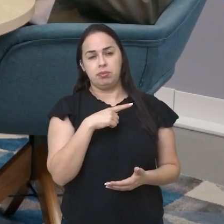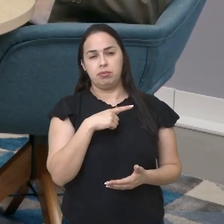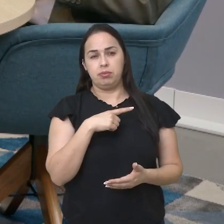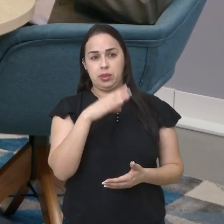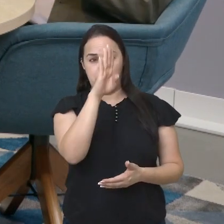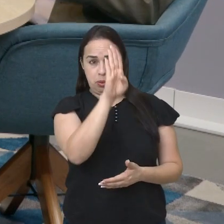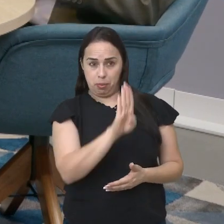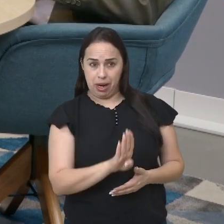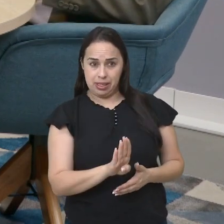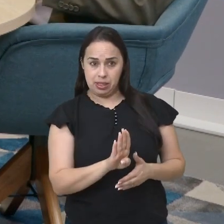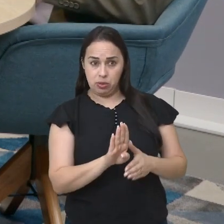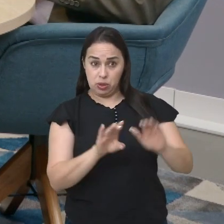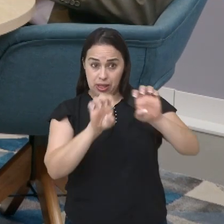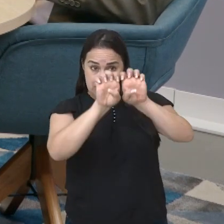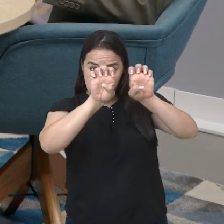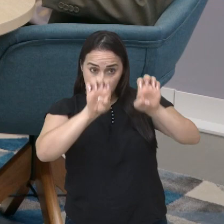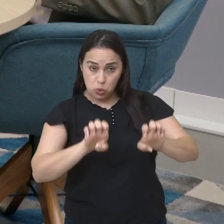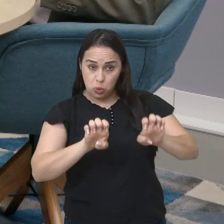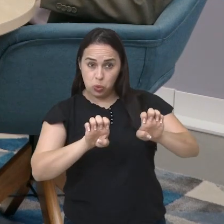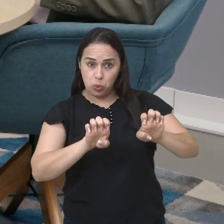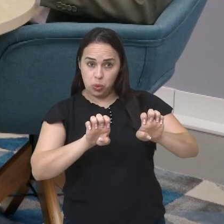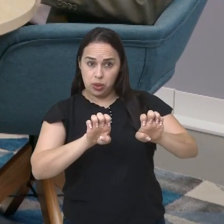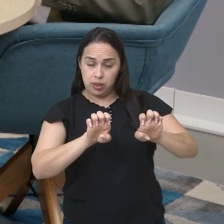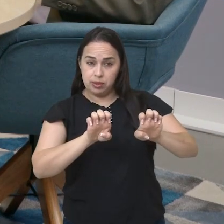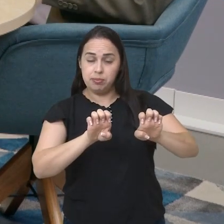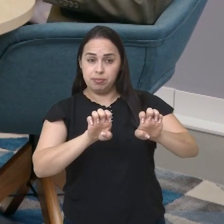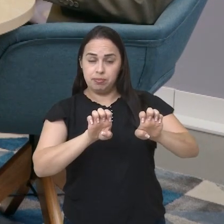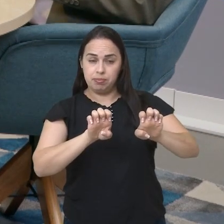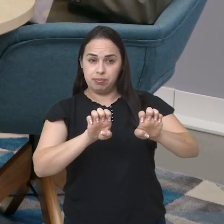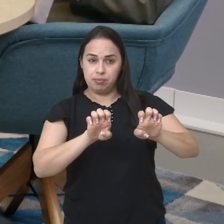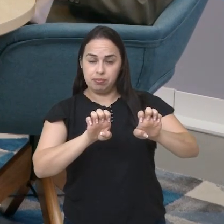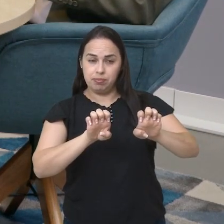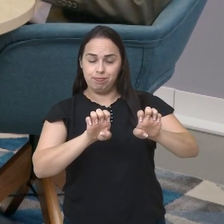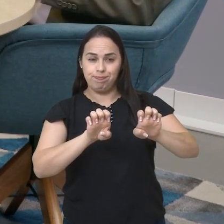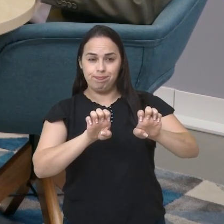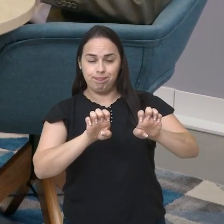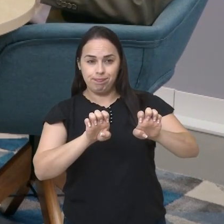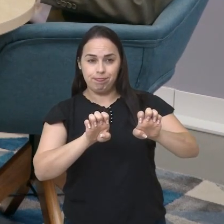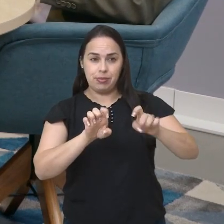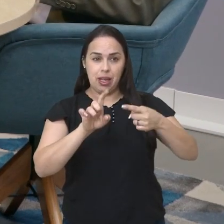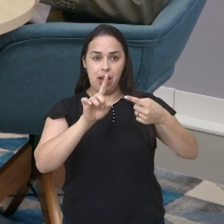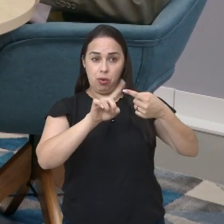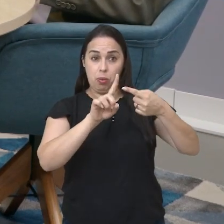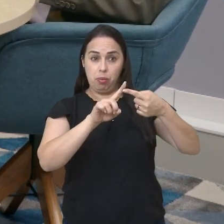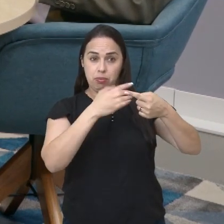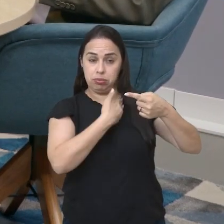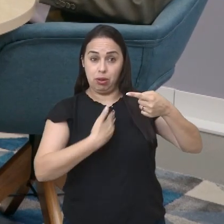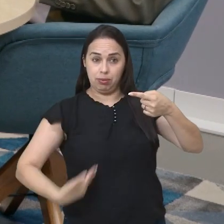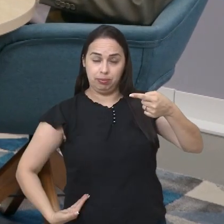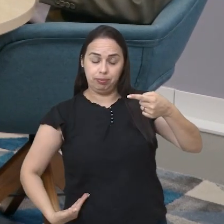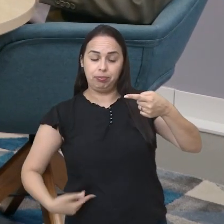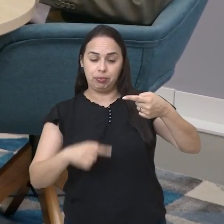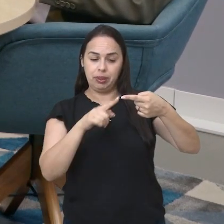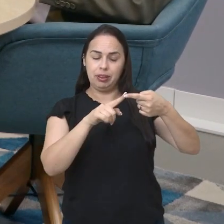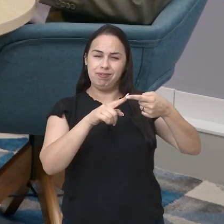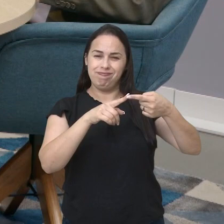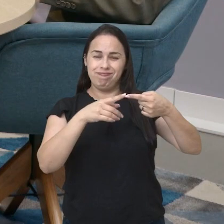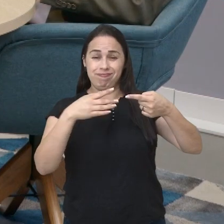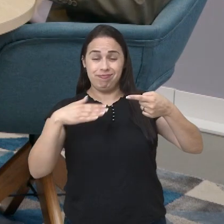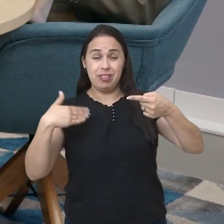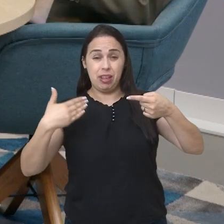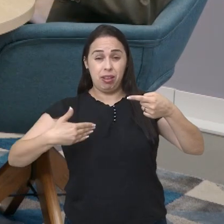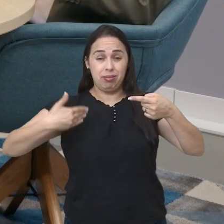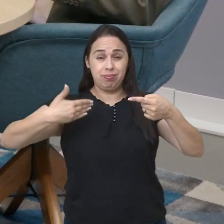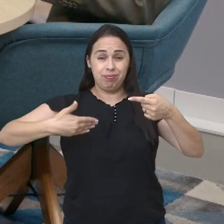país e das estruturas sociais uma grande falência do poder público. E isso veio com o tempo,